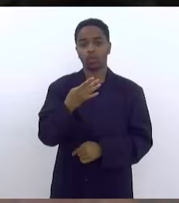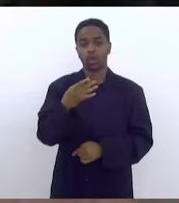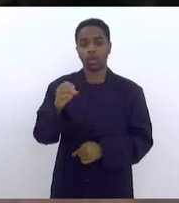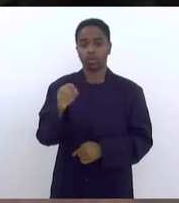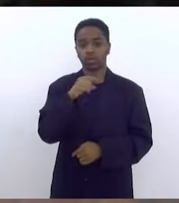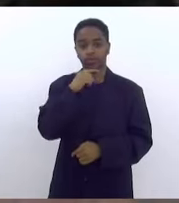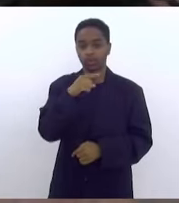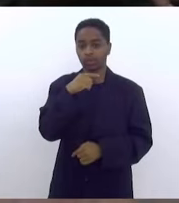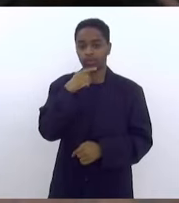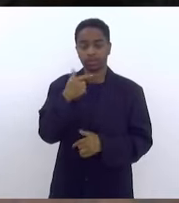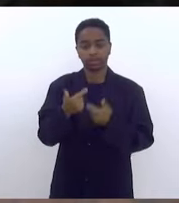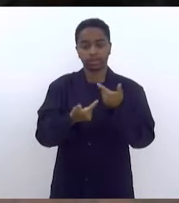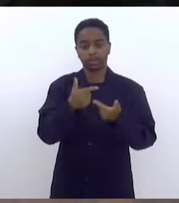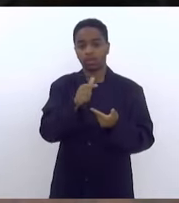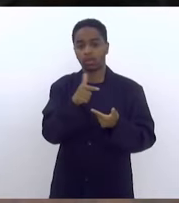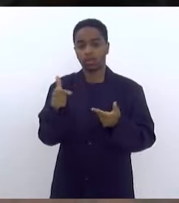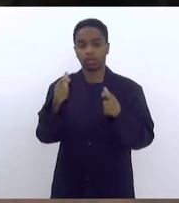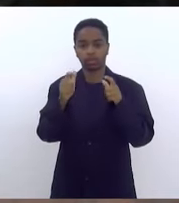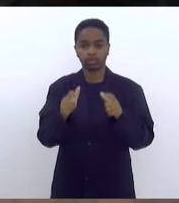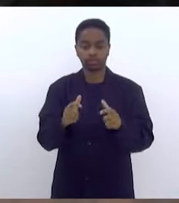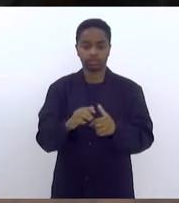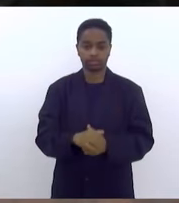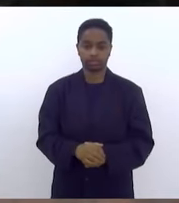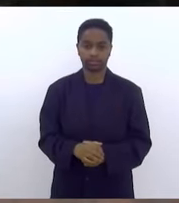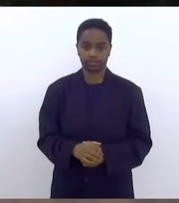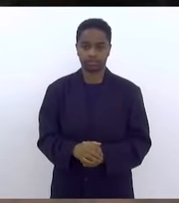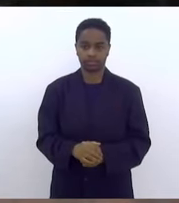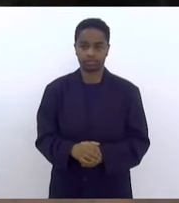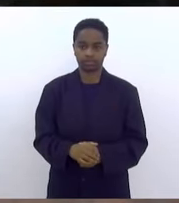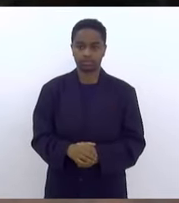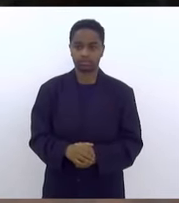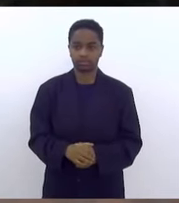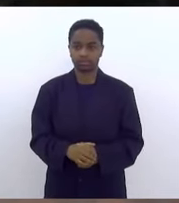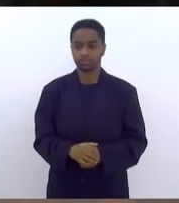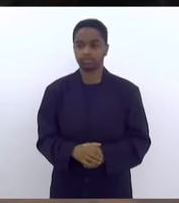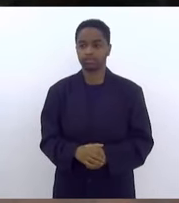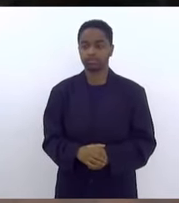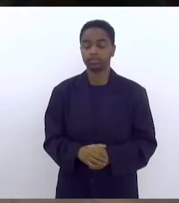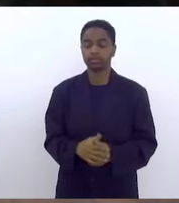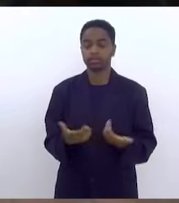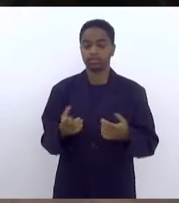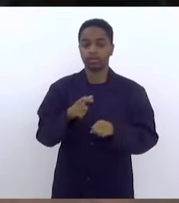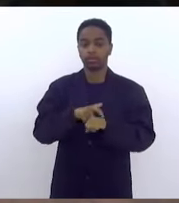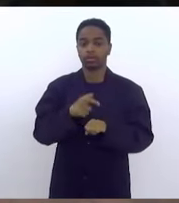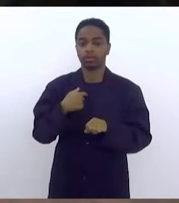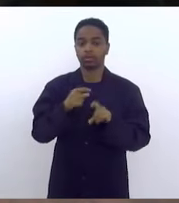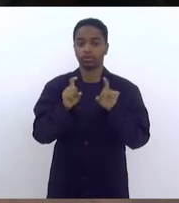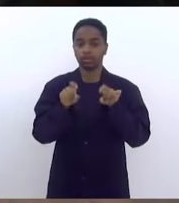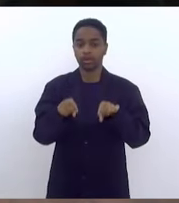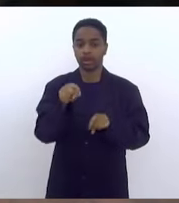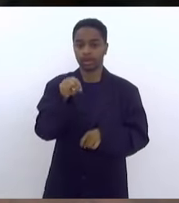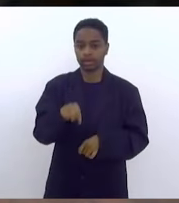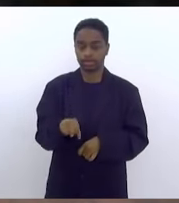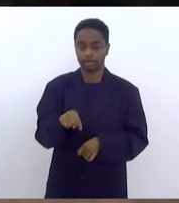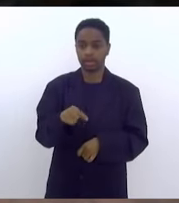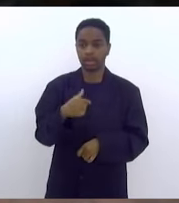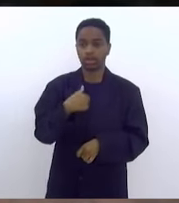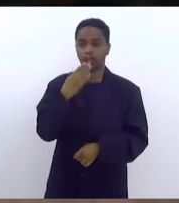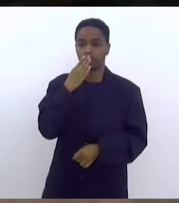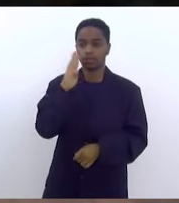mais prestar um outro concurso público. Eu, quando eu tomei posse aqui, presidente, eu jurei